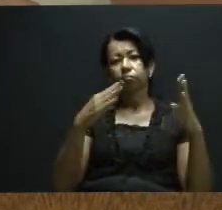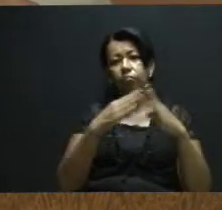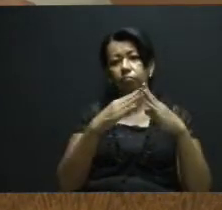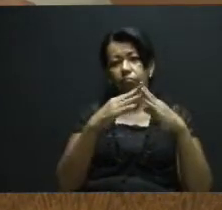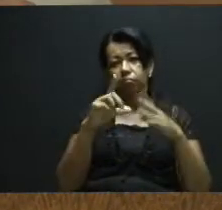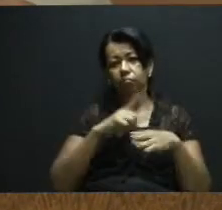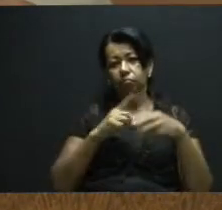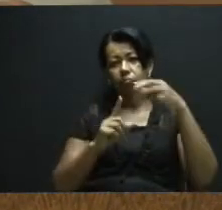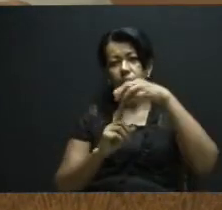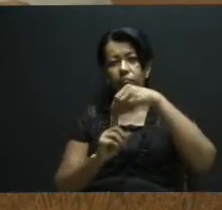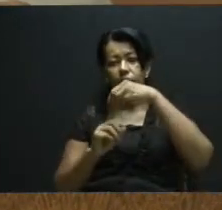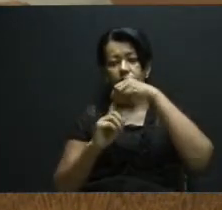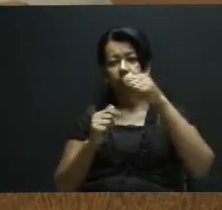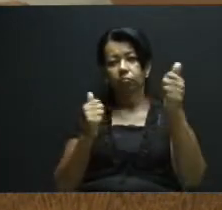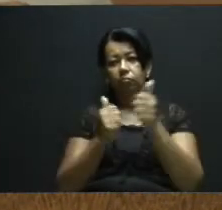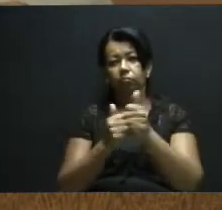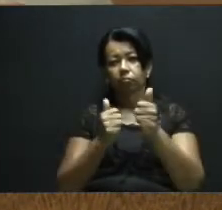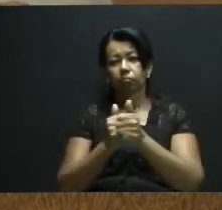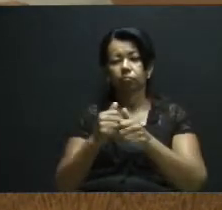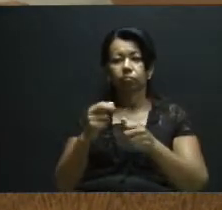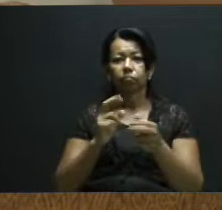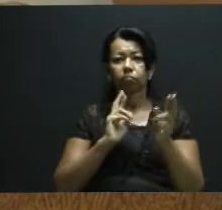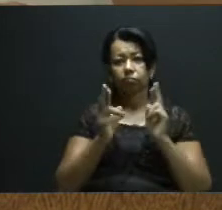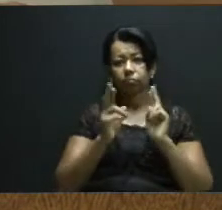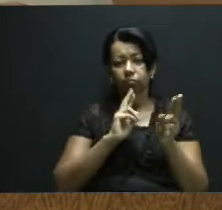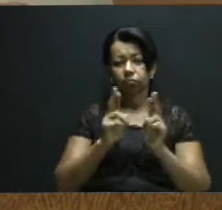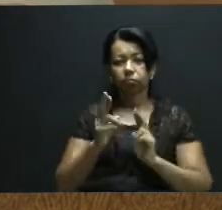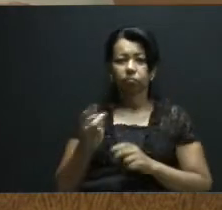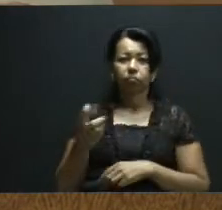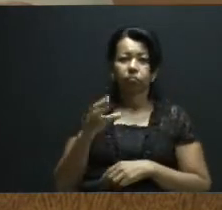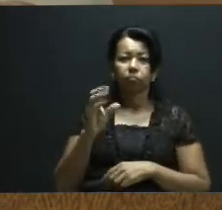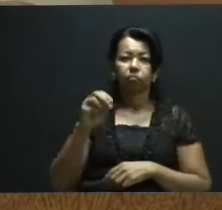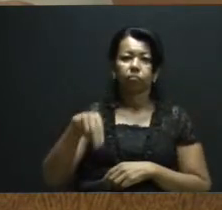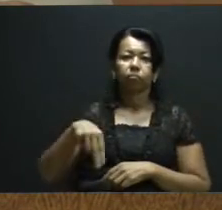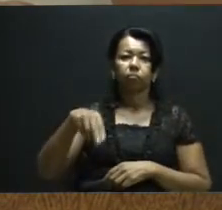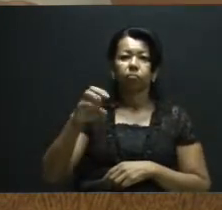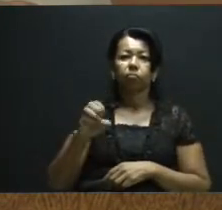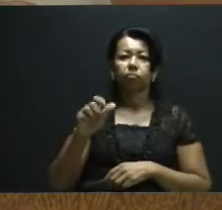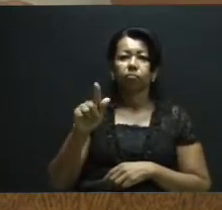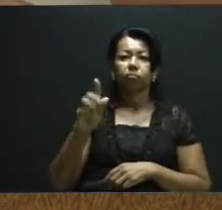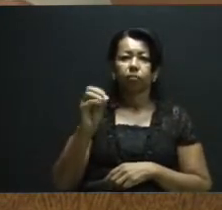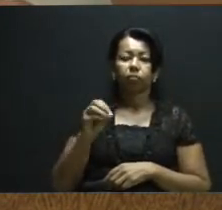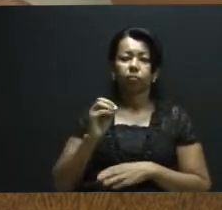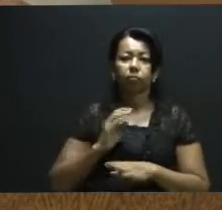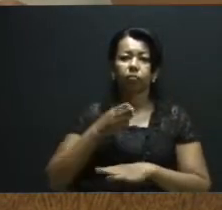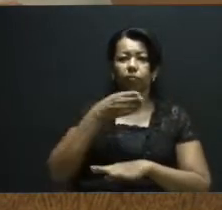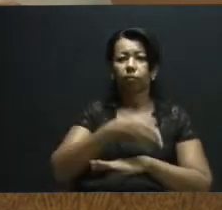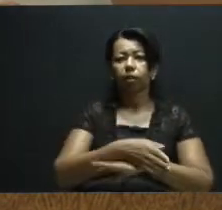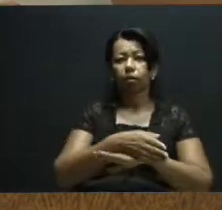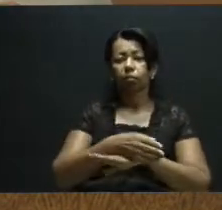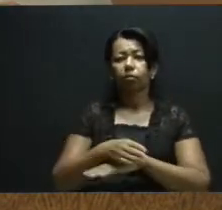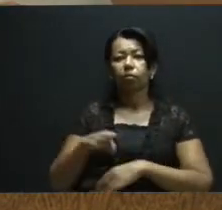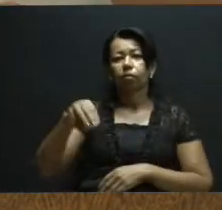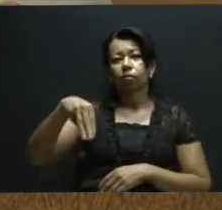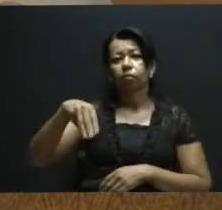do ponto de ônibus na rodovia cônego domênico rangoni do acesso ao bairro mantiqueira